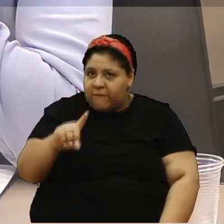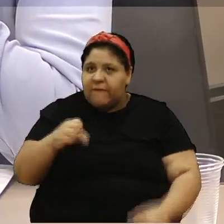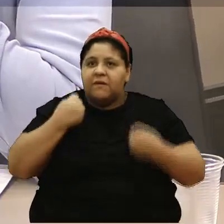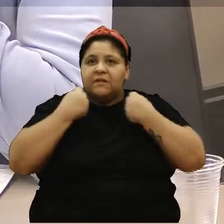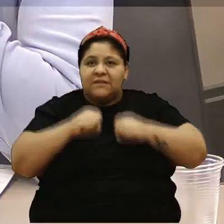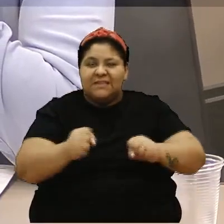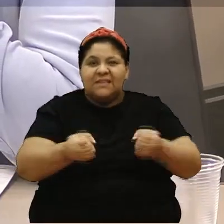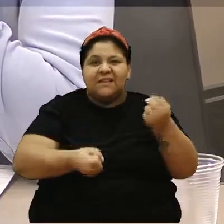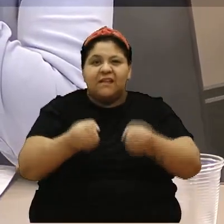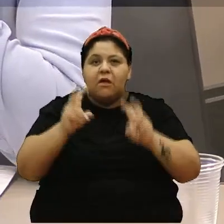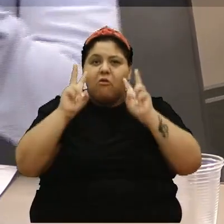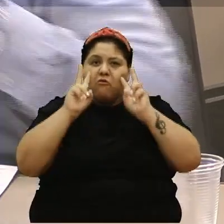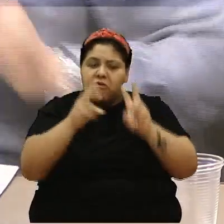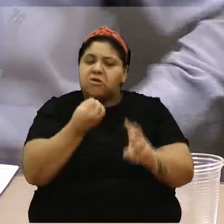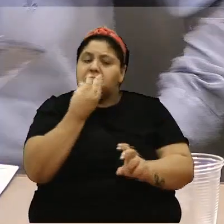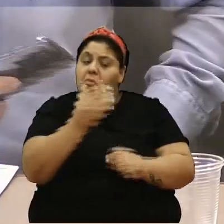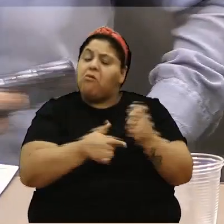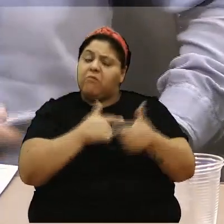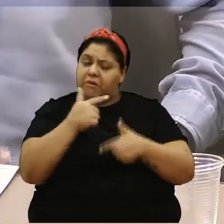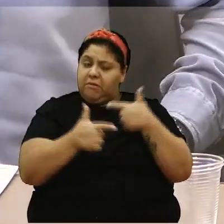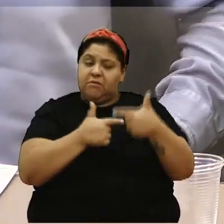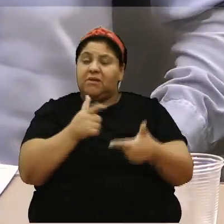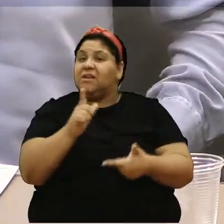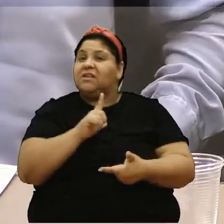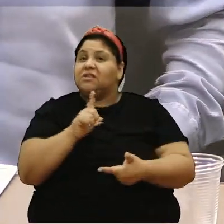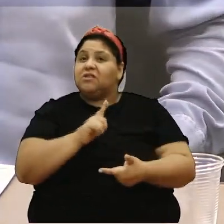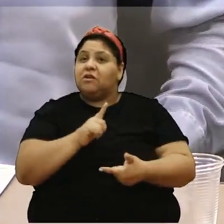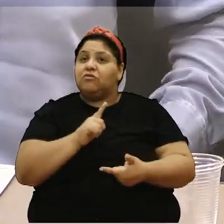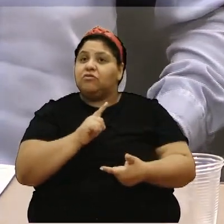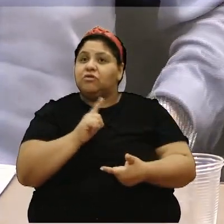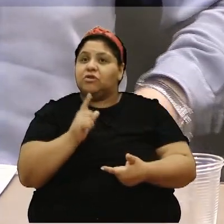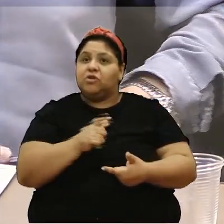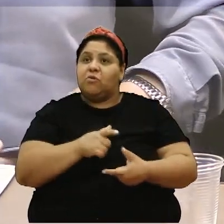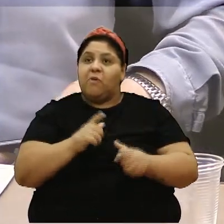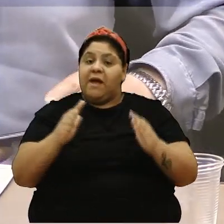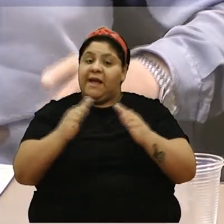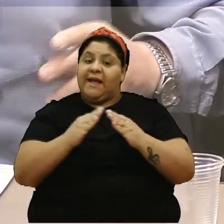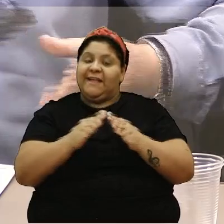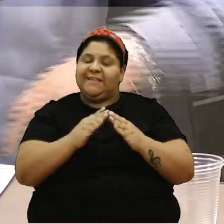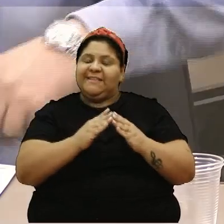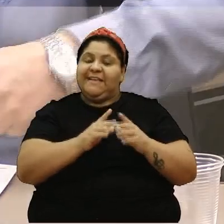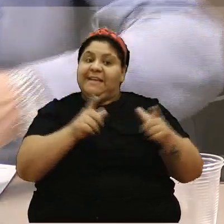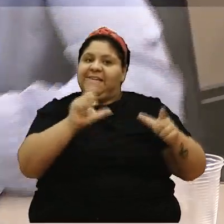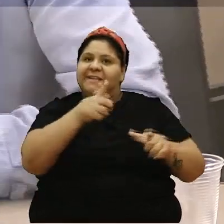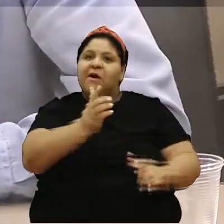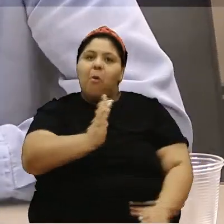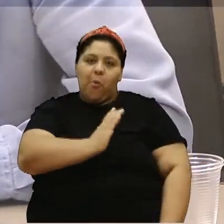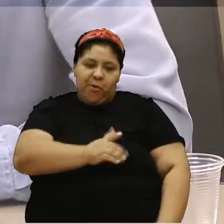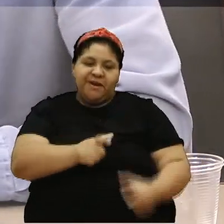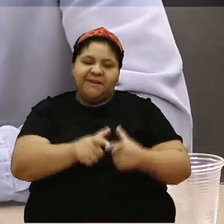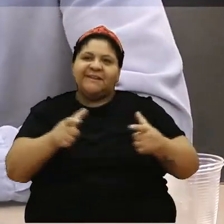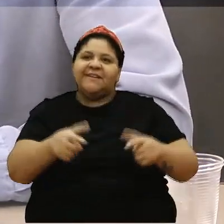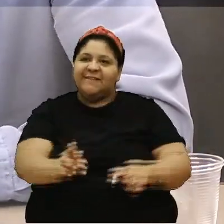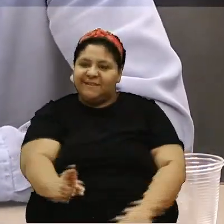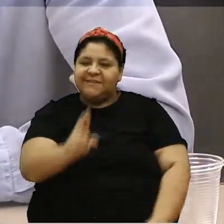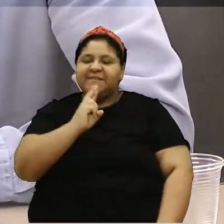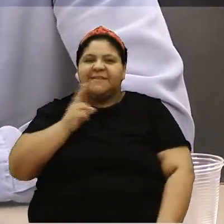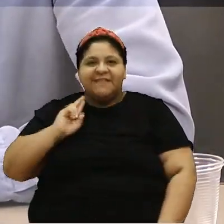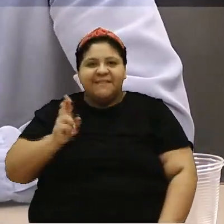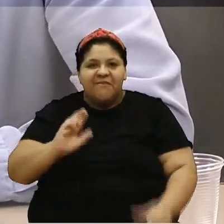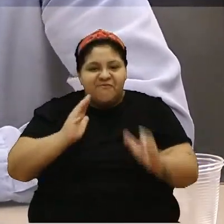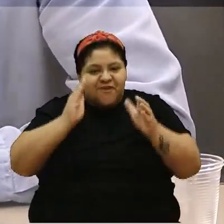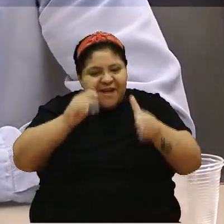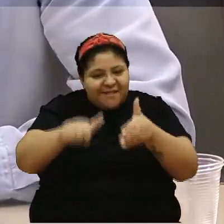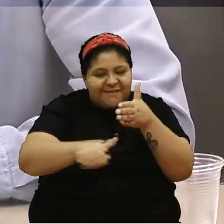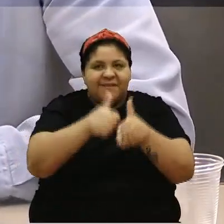que eu vejo que é genuína e trabalha. Ele não tem só o sobrenome, não é só a Casagrande, o coração dele é grande, porque ele me responde sempre, está sempre empenhado em melhorar as